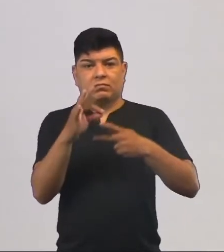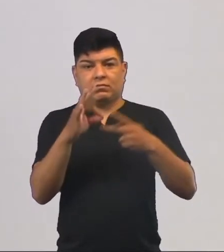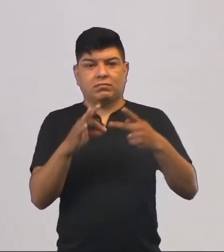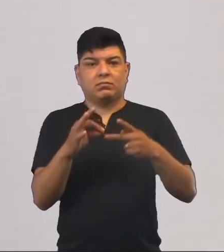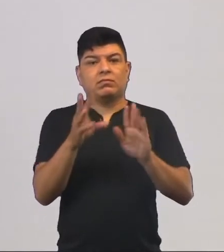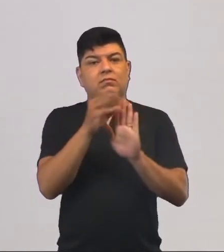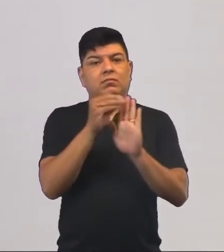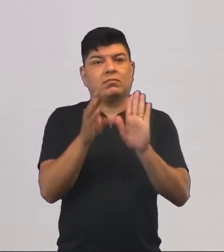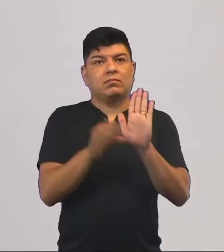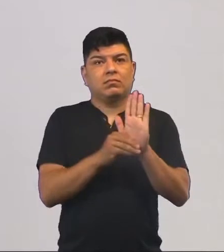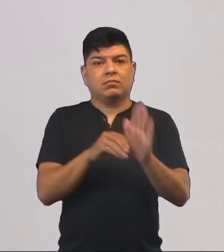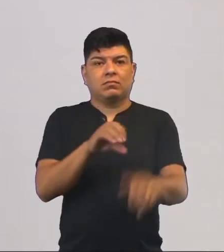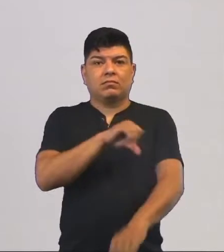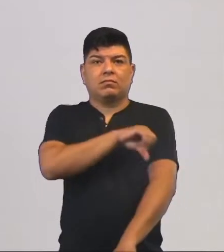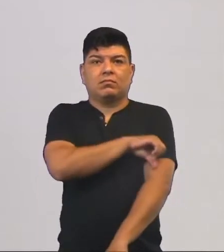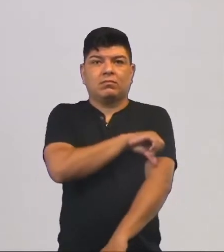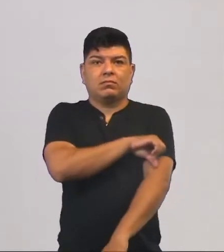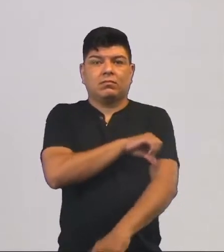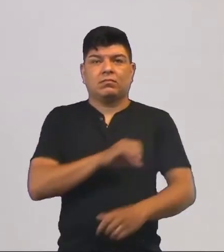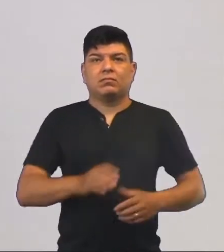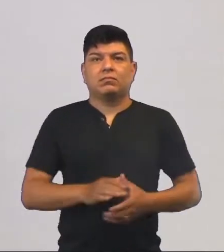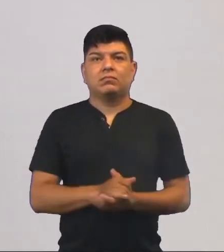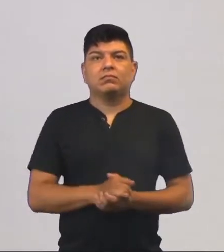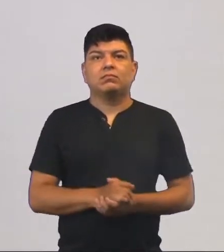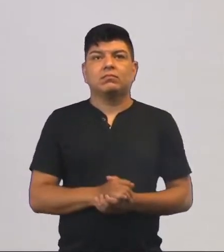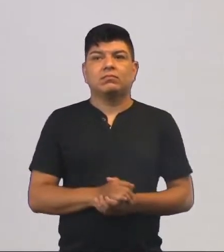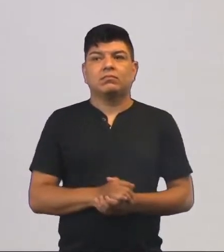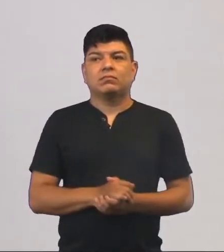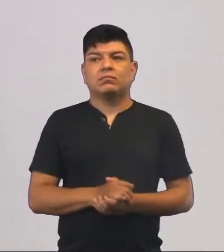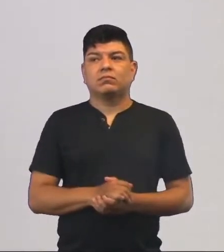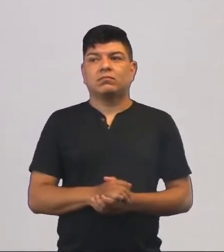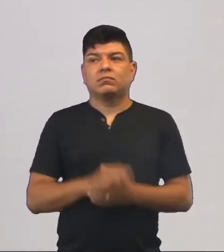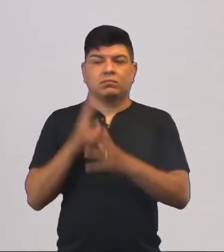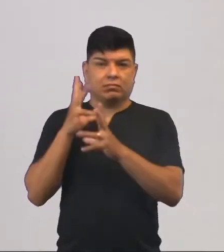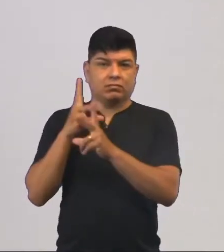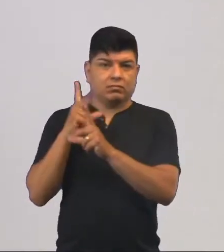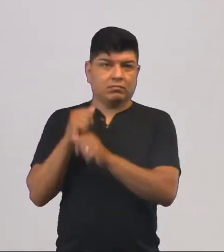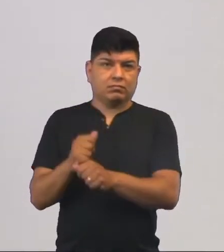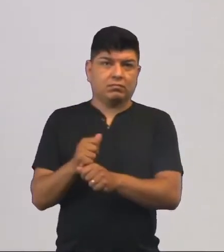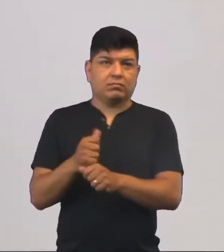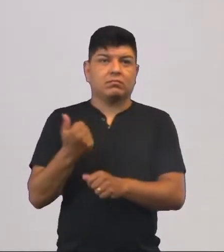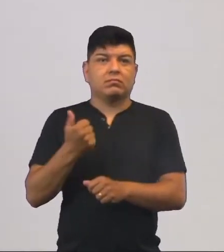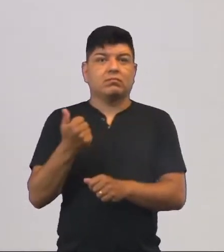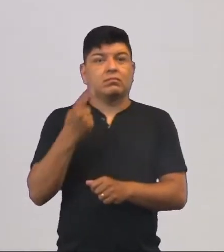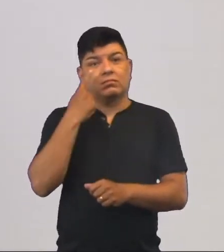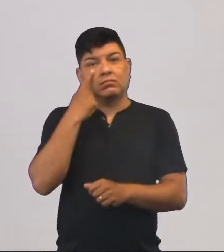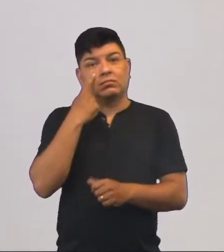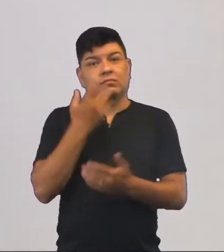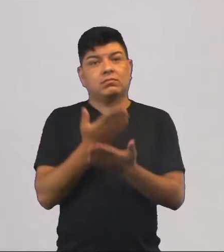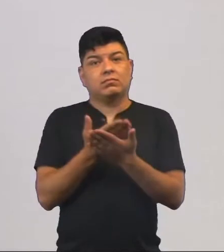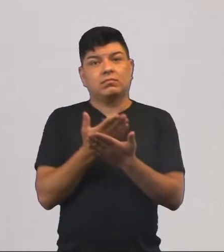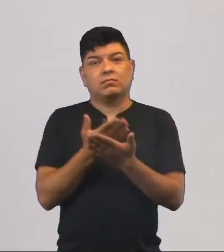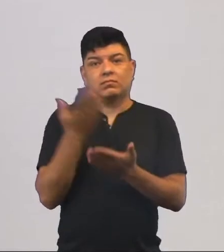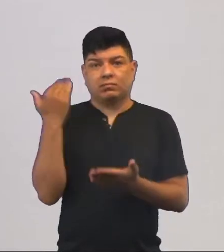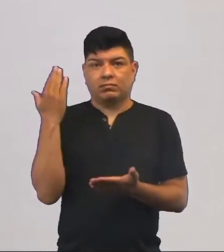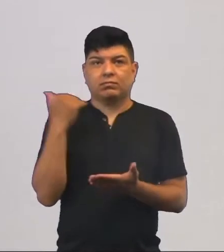Esse conteúdo, ele é do nono ano. Então, gente, vamos retomar primeiro o que nós vimos na aula passada, não é